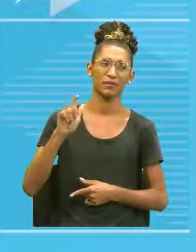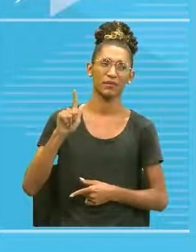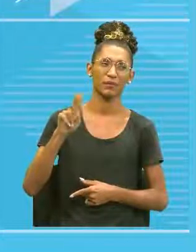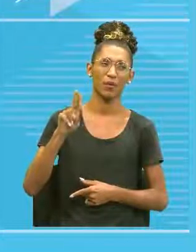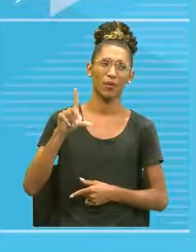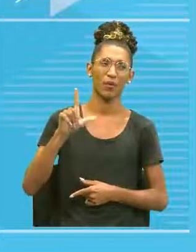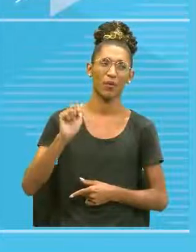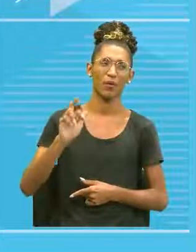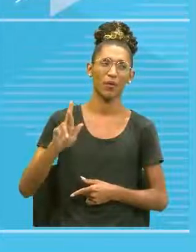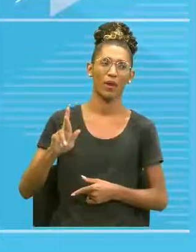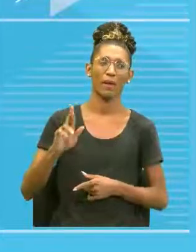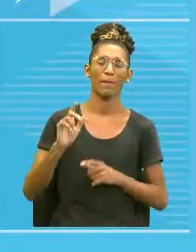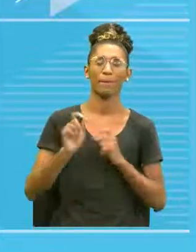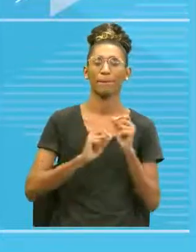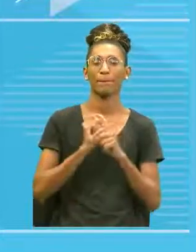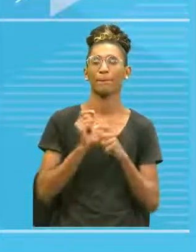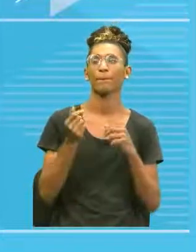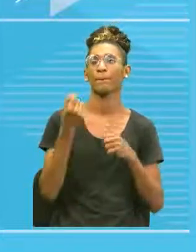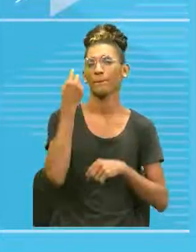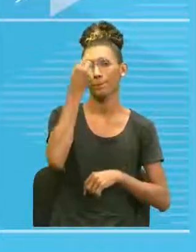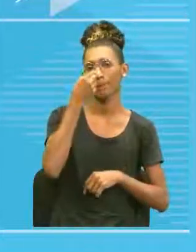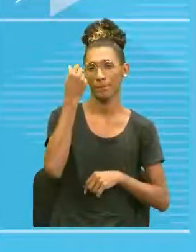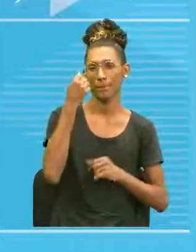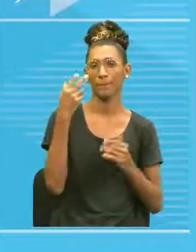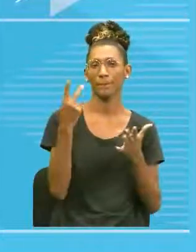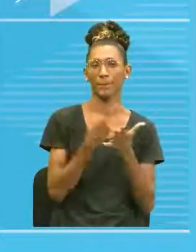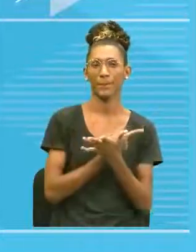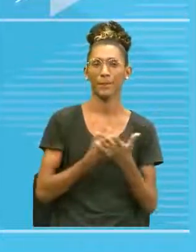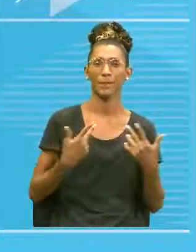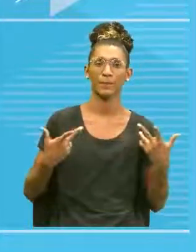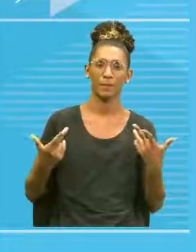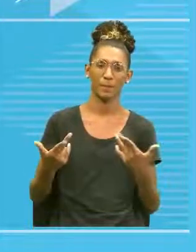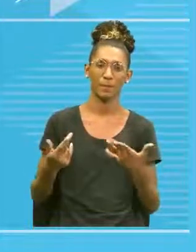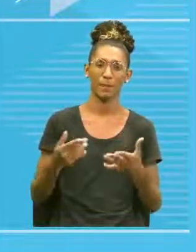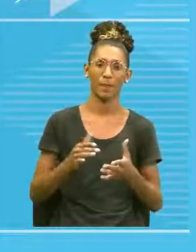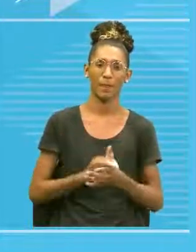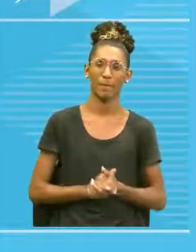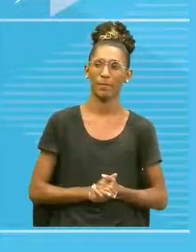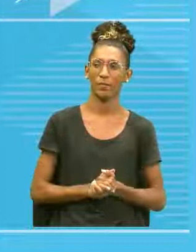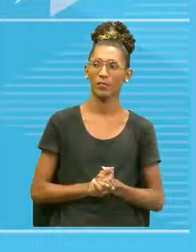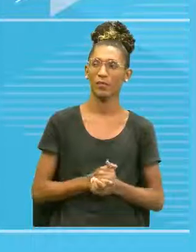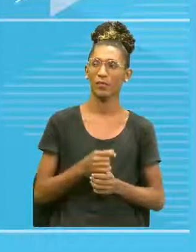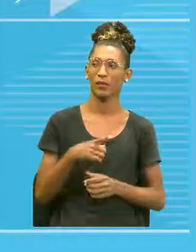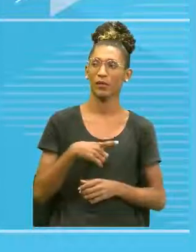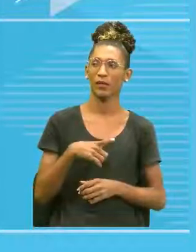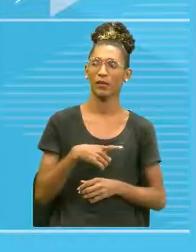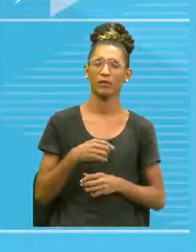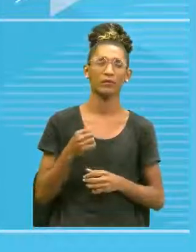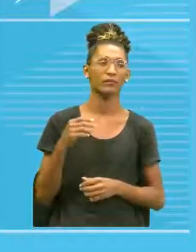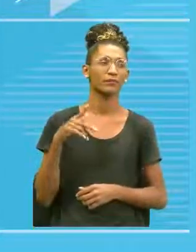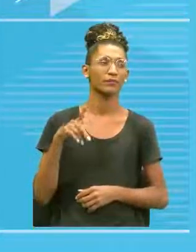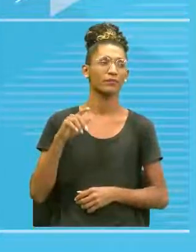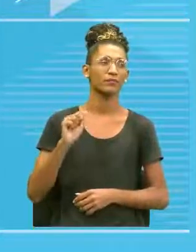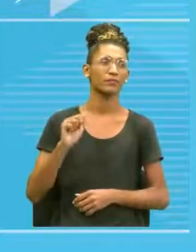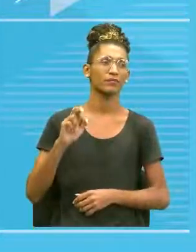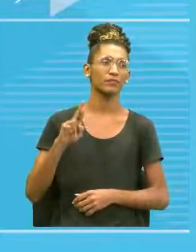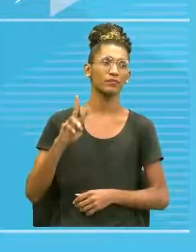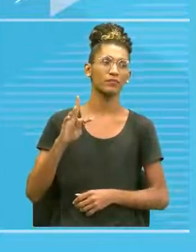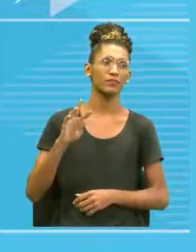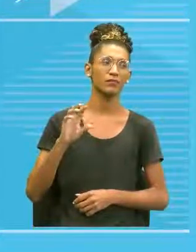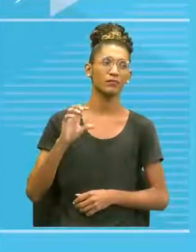a Espanha acontece a mesma coisa o particípio o particípio em espanhol